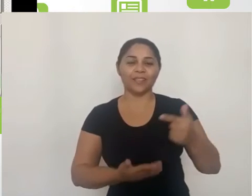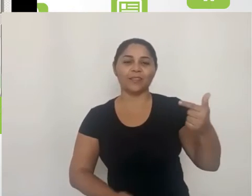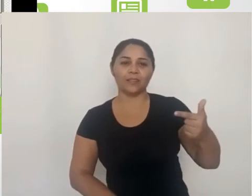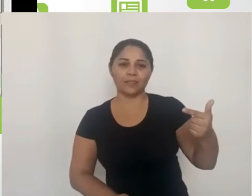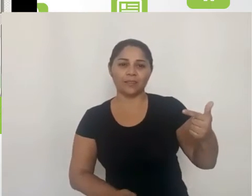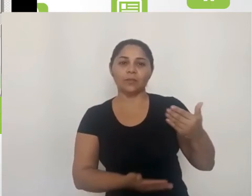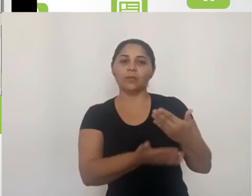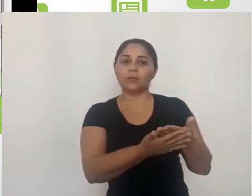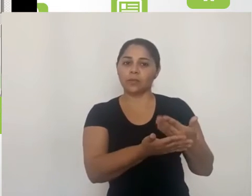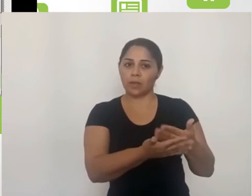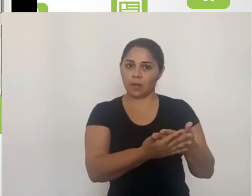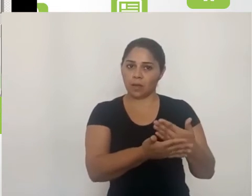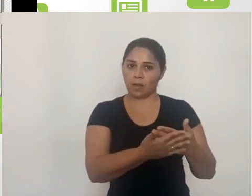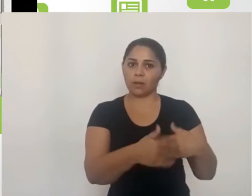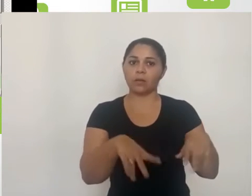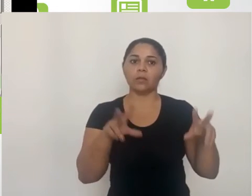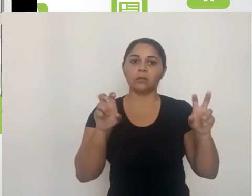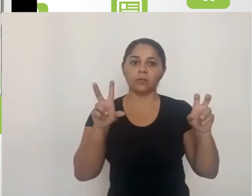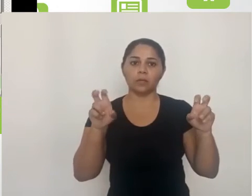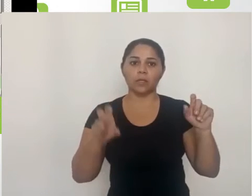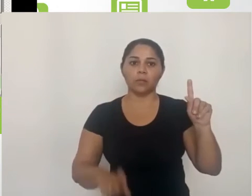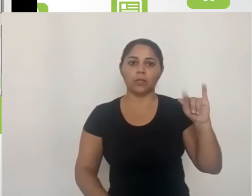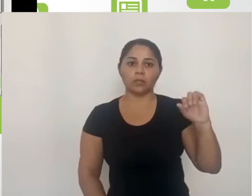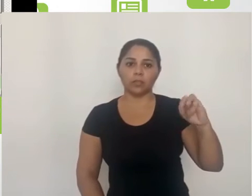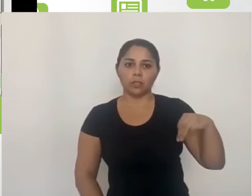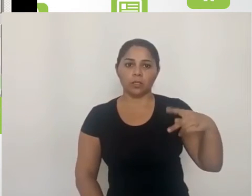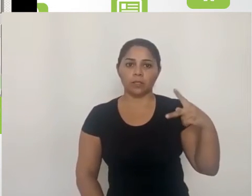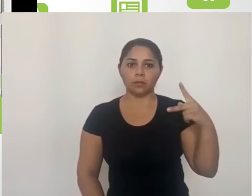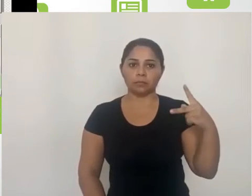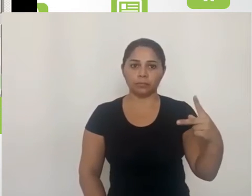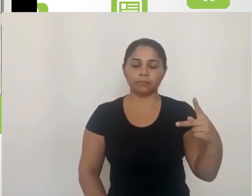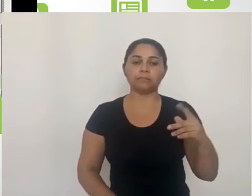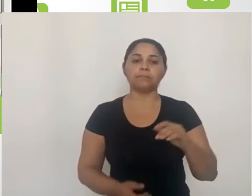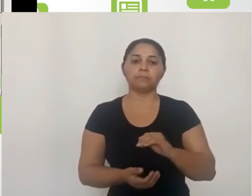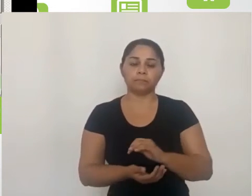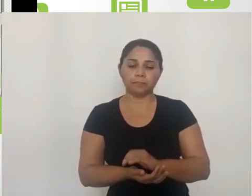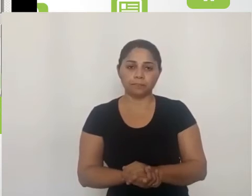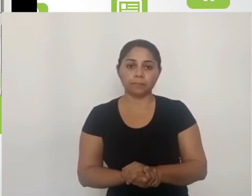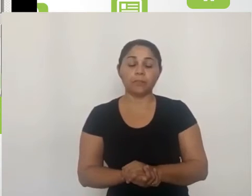nossa segunda aula sobre o geek.